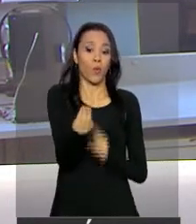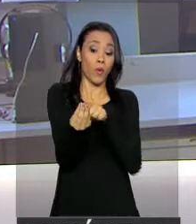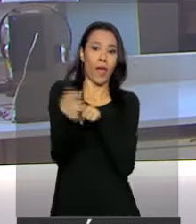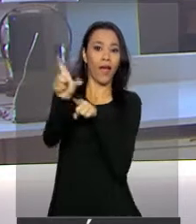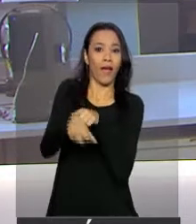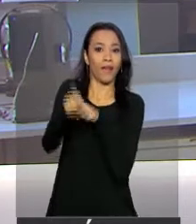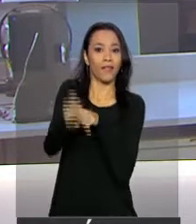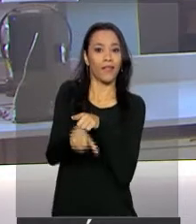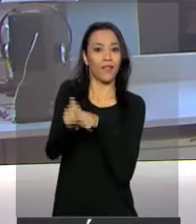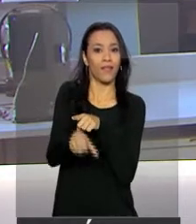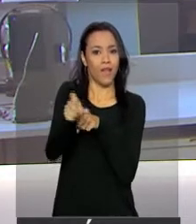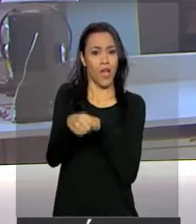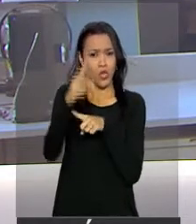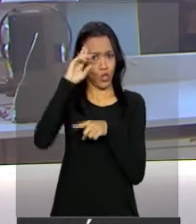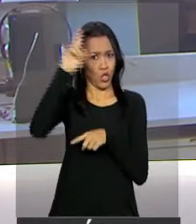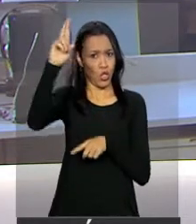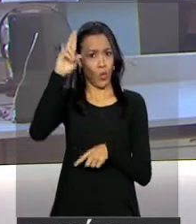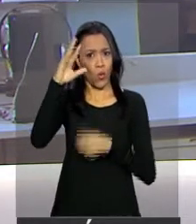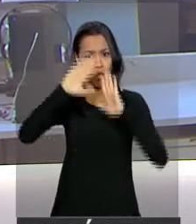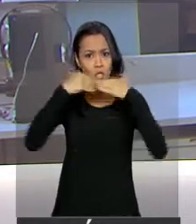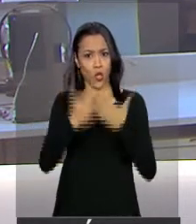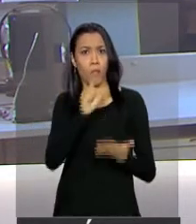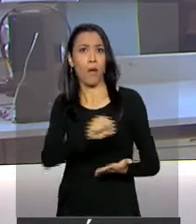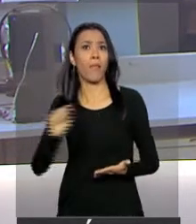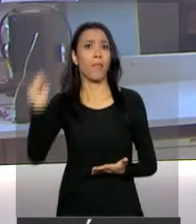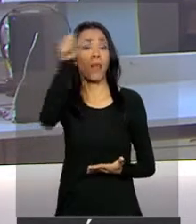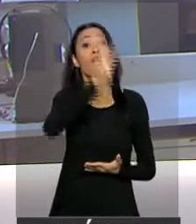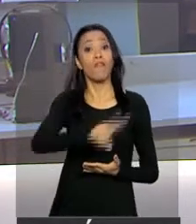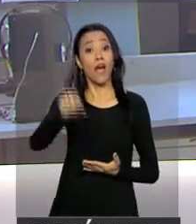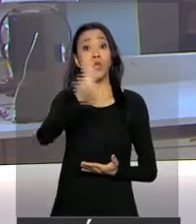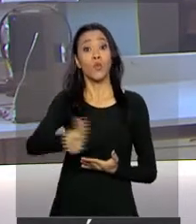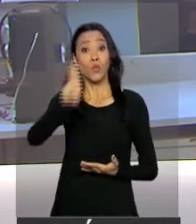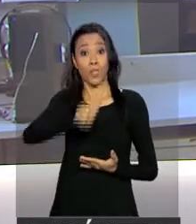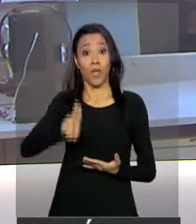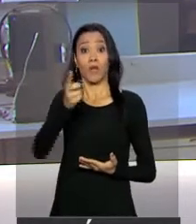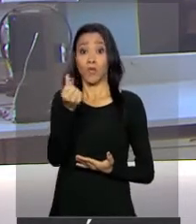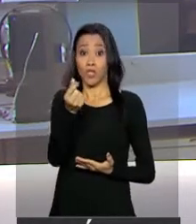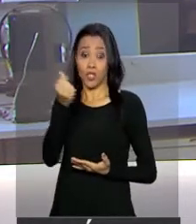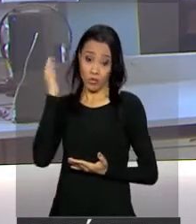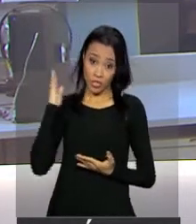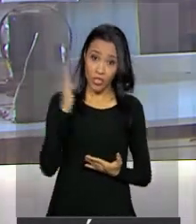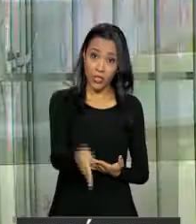poder fazer toda a movimentação dos recursos do programa Dinheiro Direto na Escola.